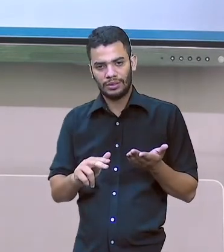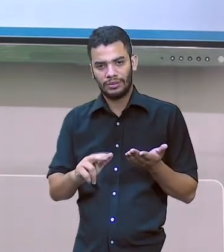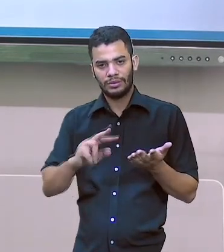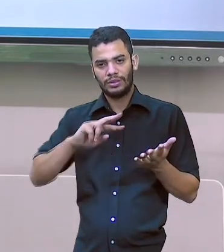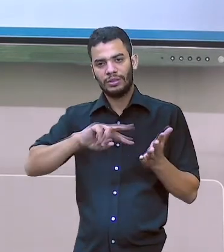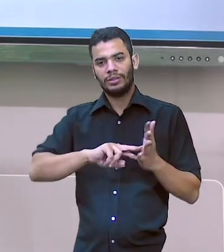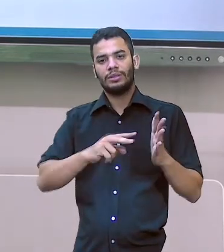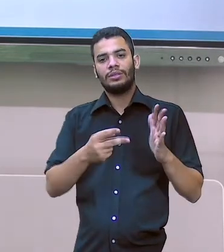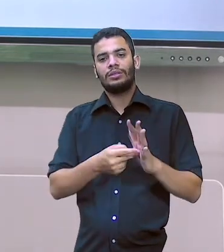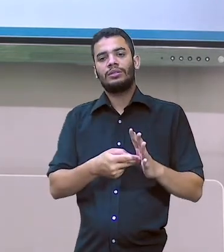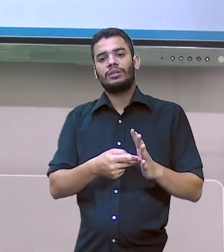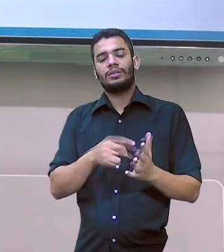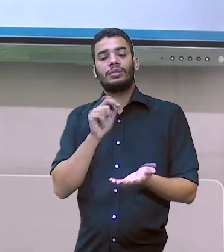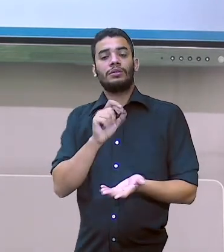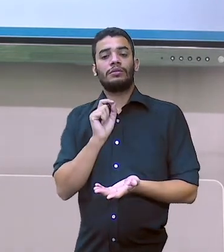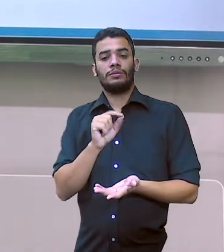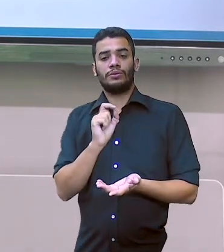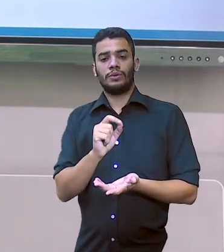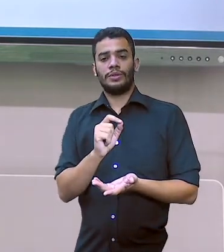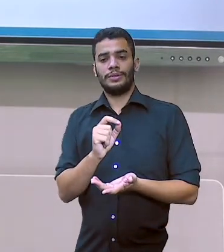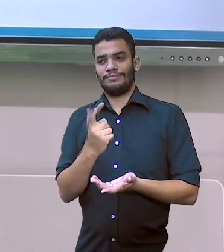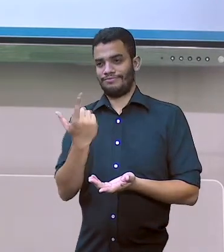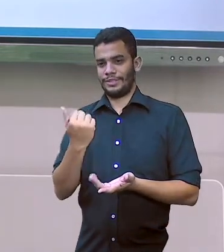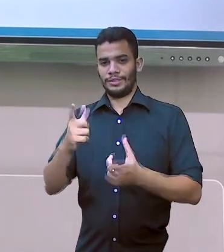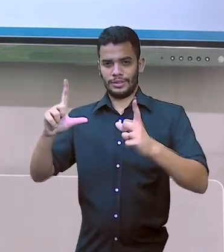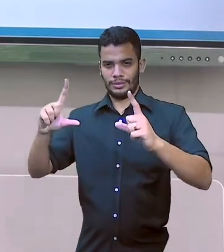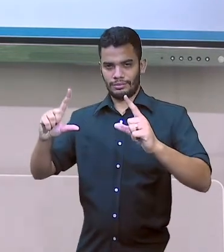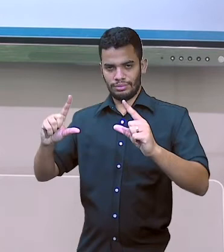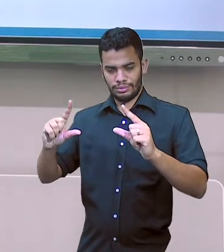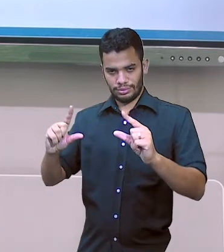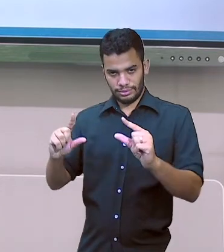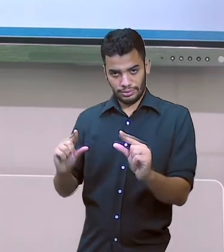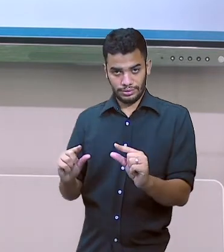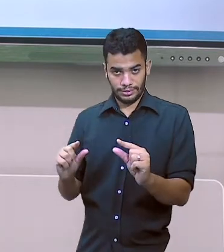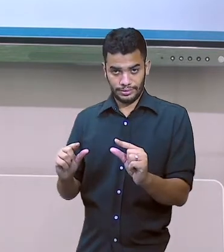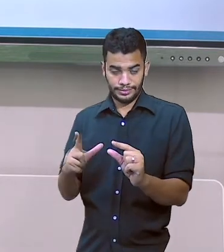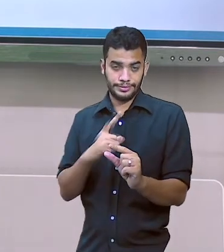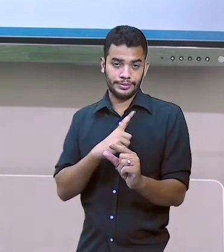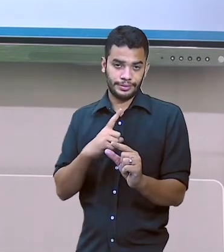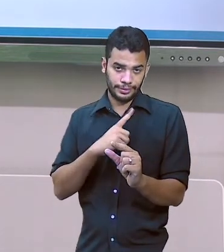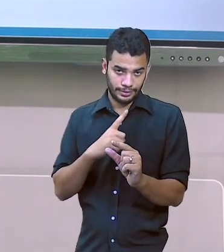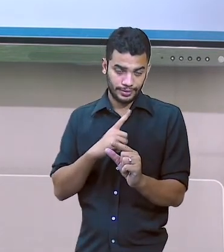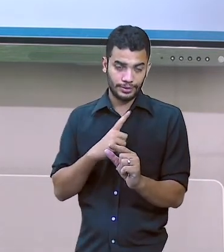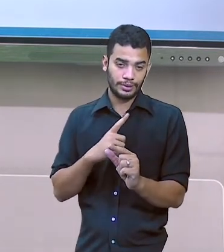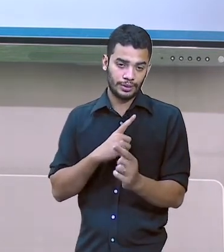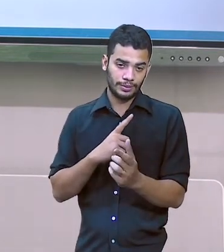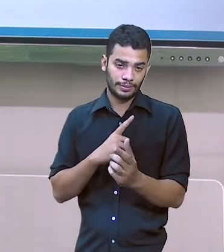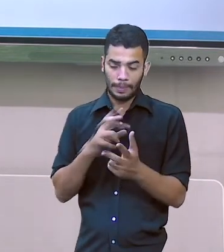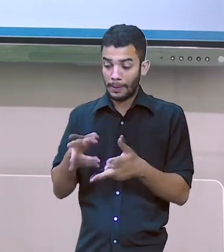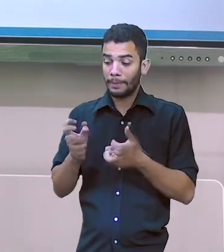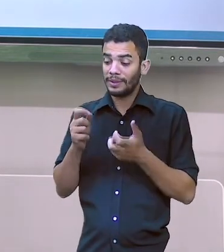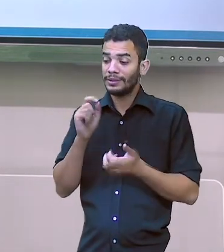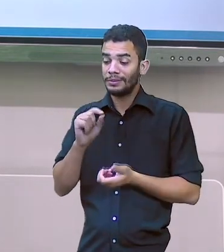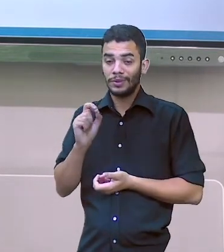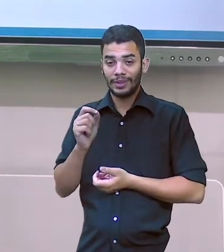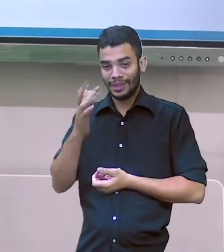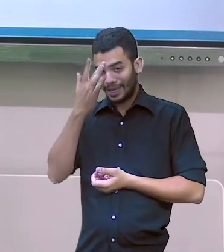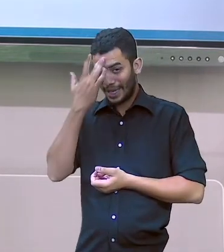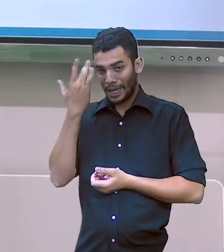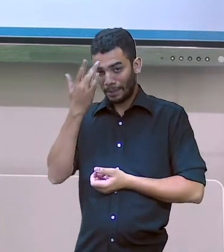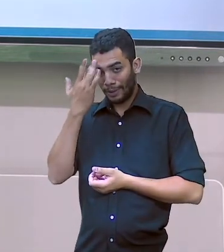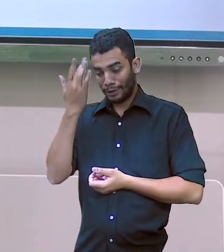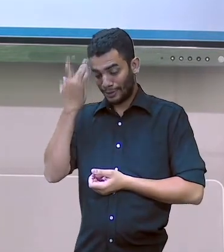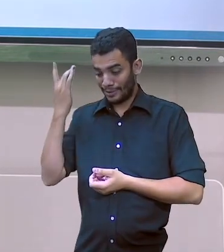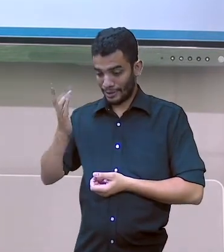se tornou menos lucrativa. O que eu vejo nisso? Eu vejo um empresário tendo